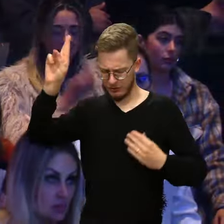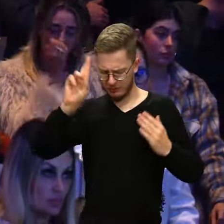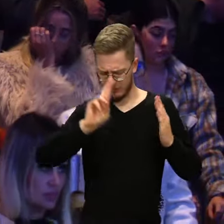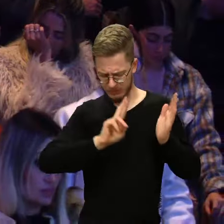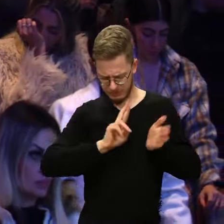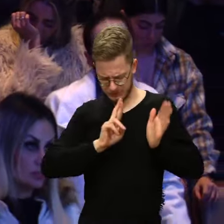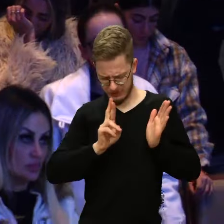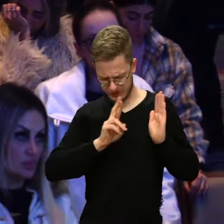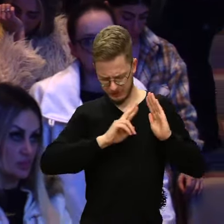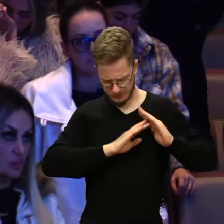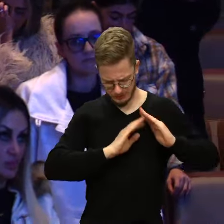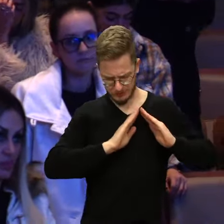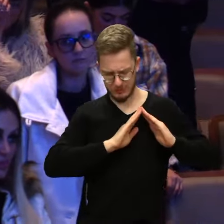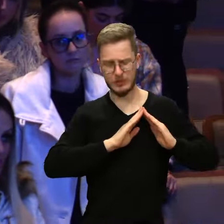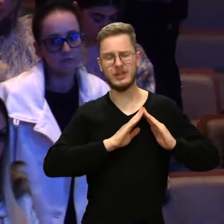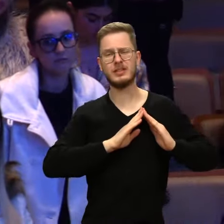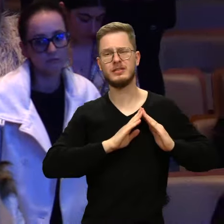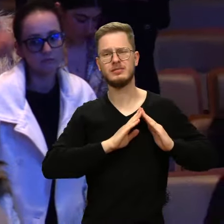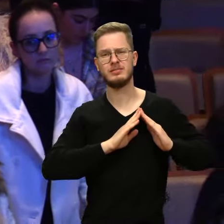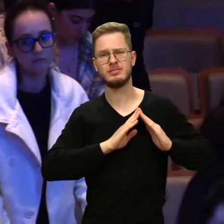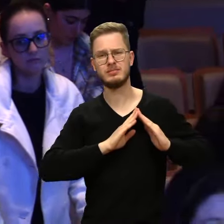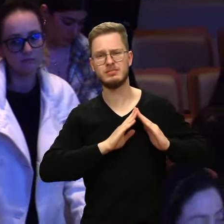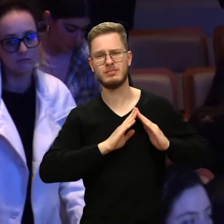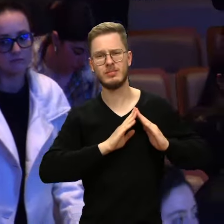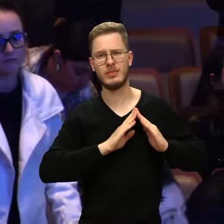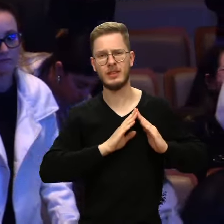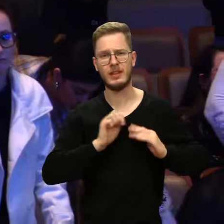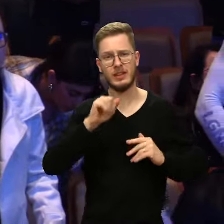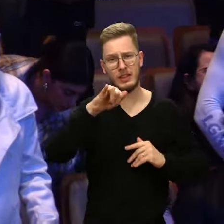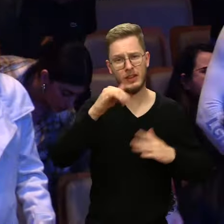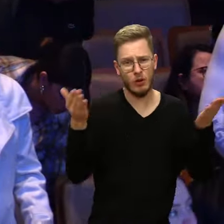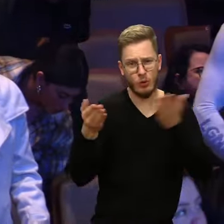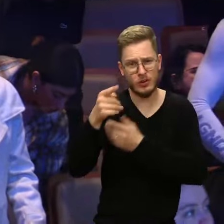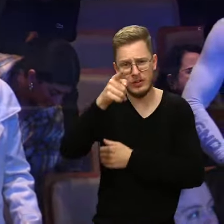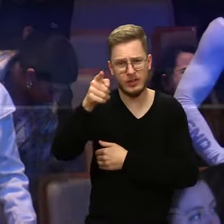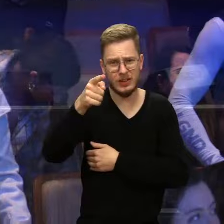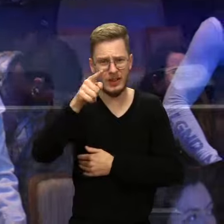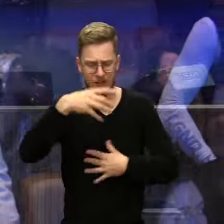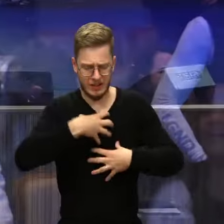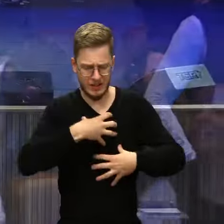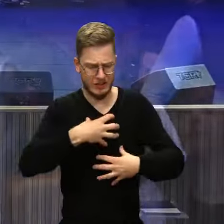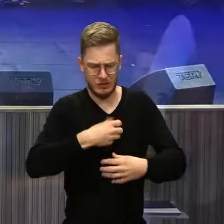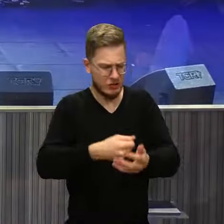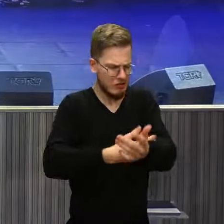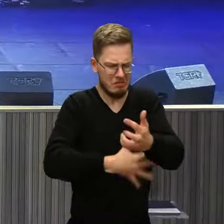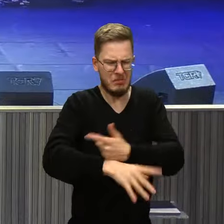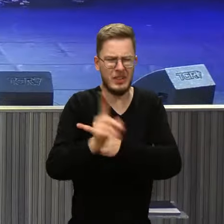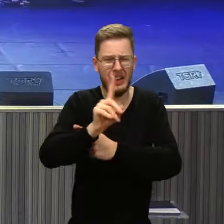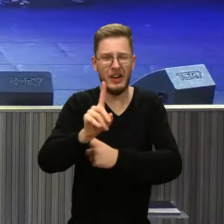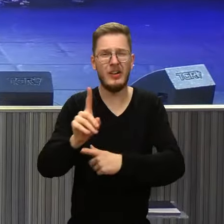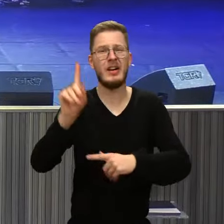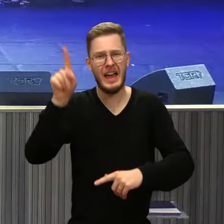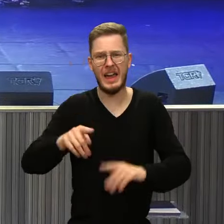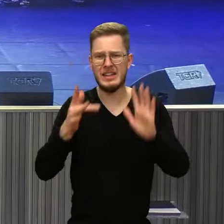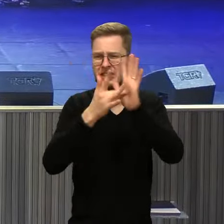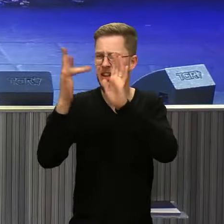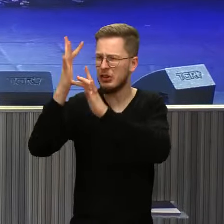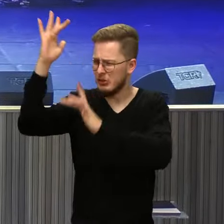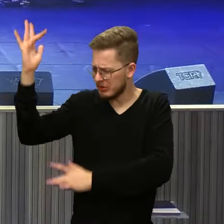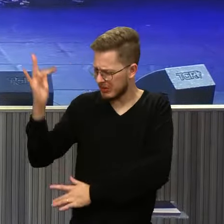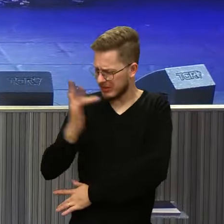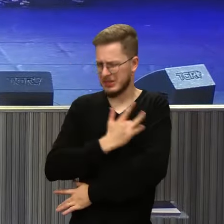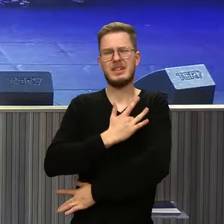é você, e hoje você está sentindo algo diferente no teu coração, que não é as tuas emoções, não, isso é Jesus tocando o teu